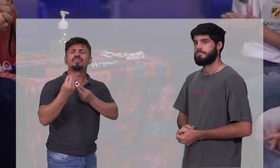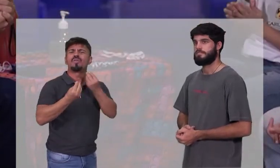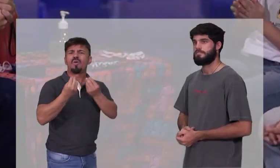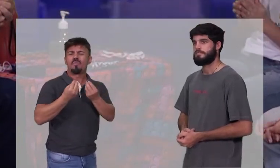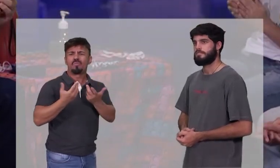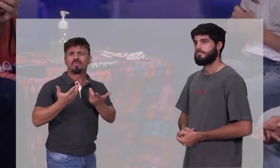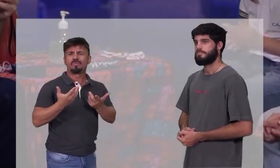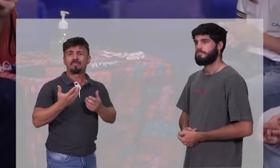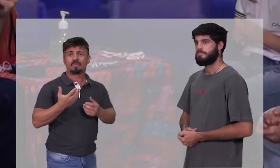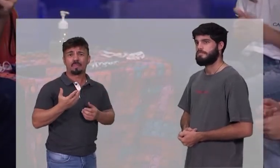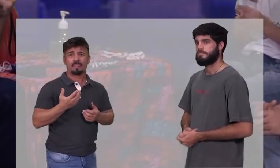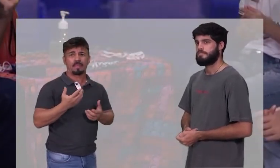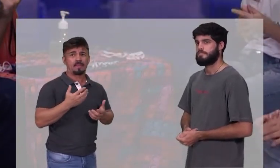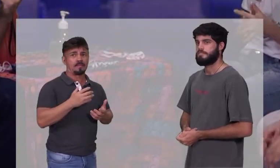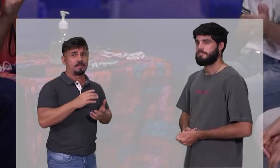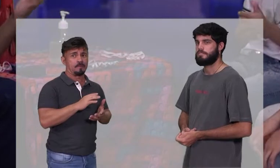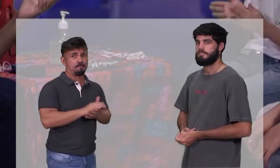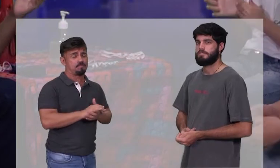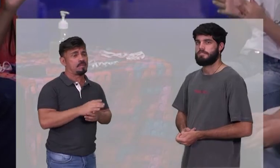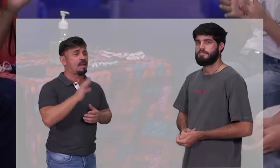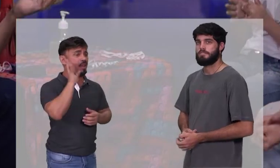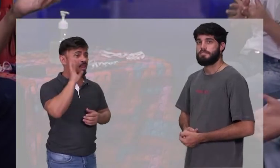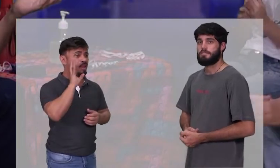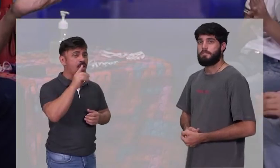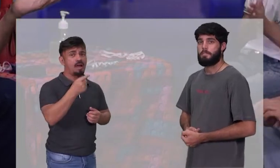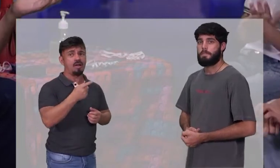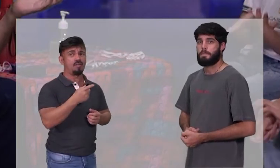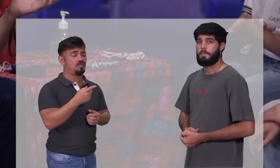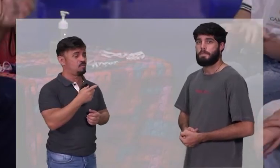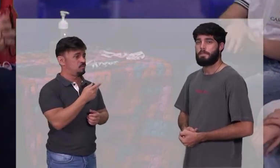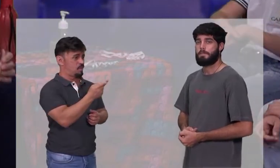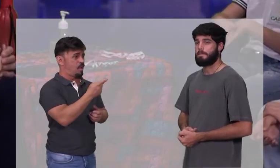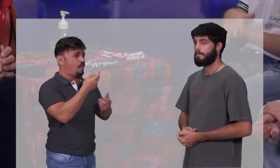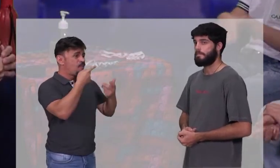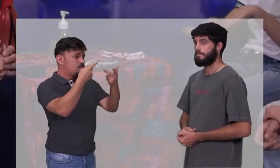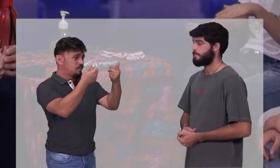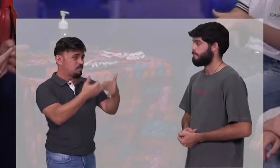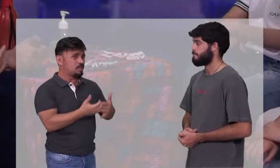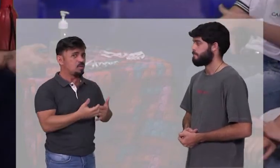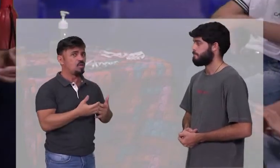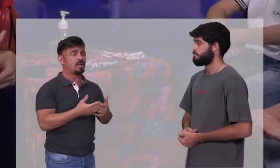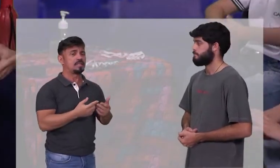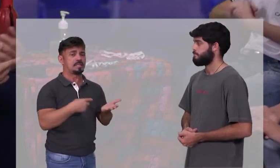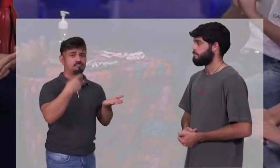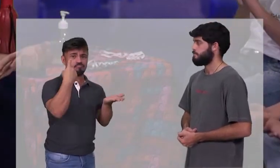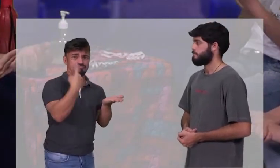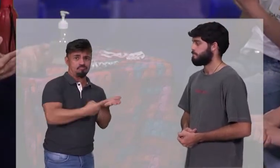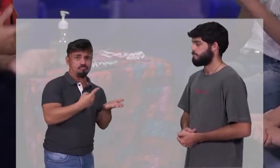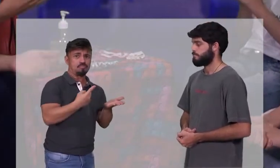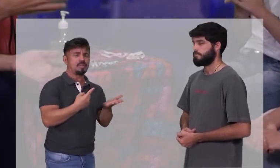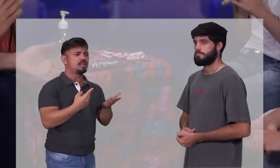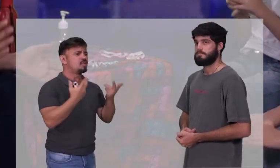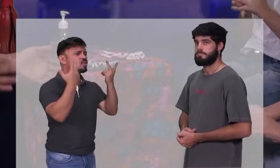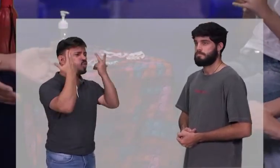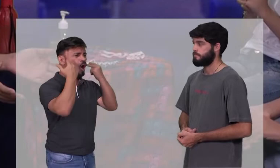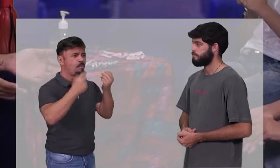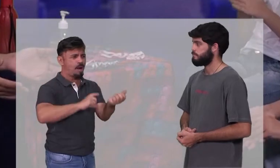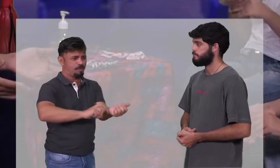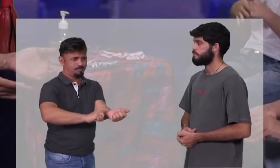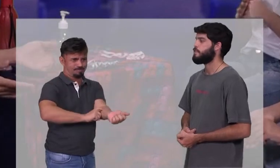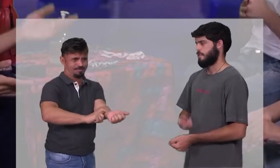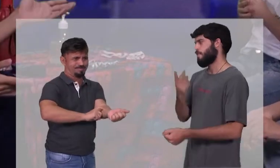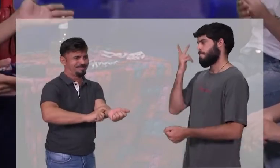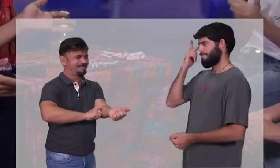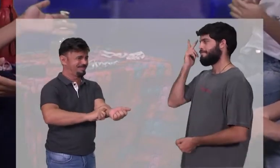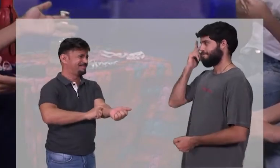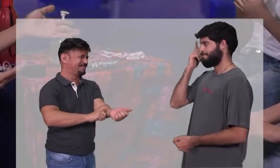uma noção aqui, né? E o que eu achei legal é quando você falou, né? Que quando a gente se compromete com algo e outro, é normal ficar nervoso,